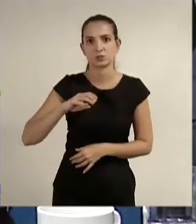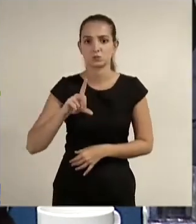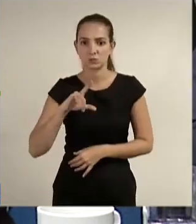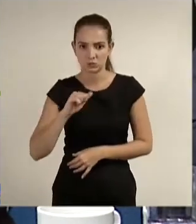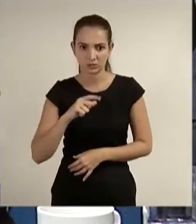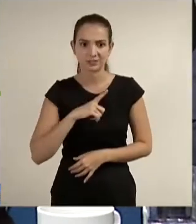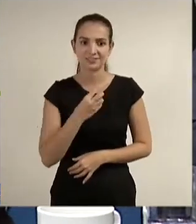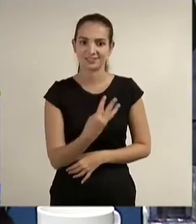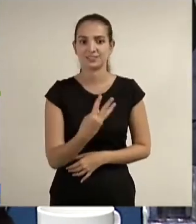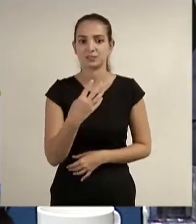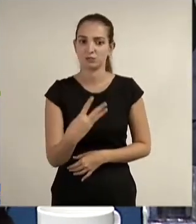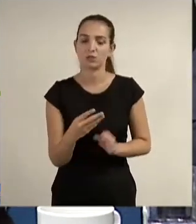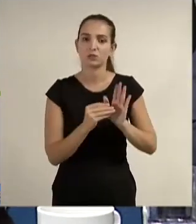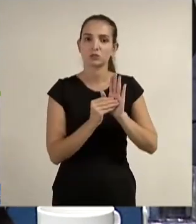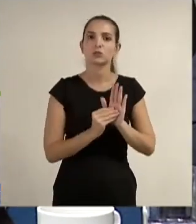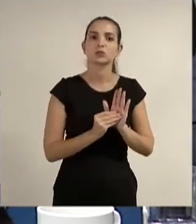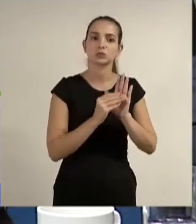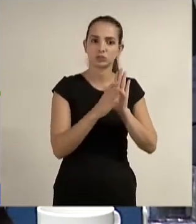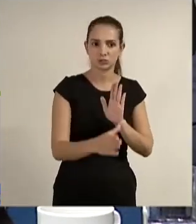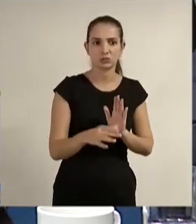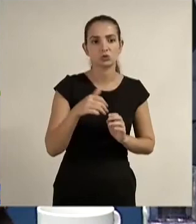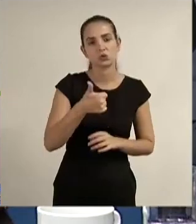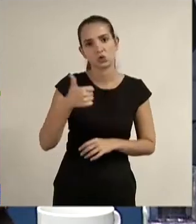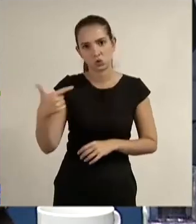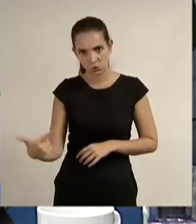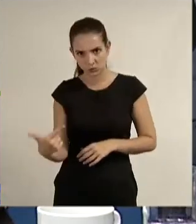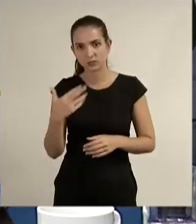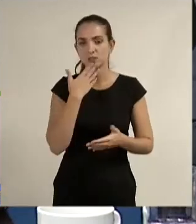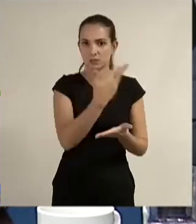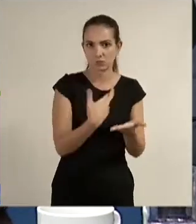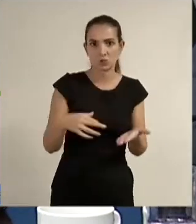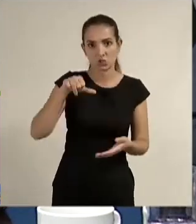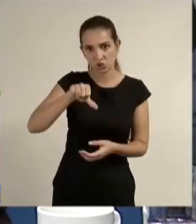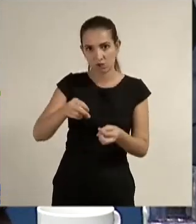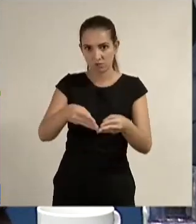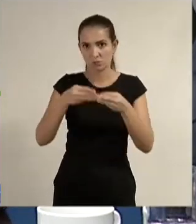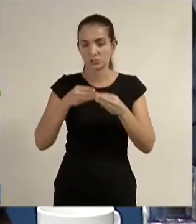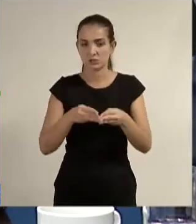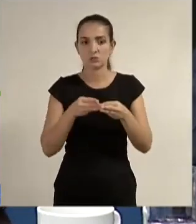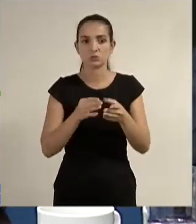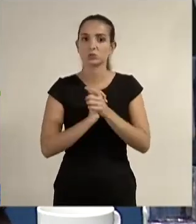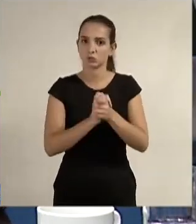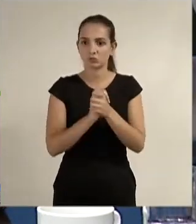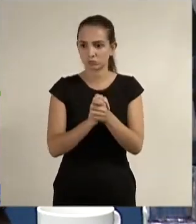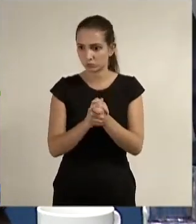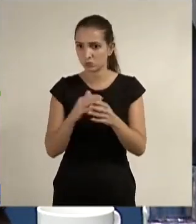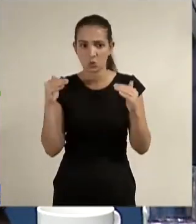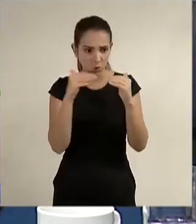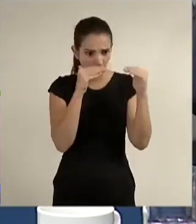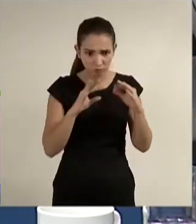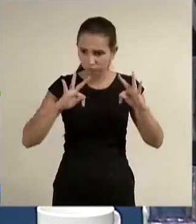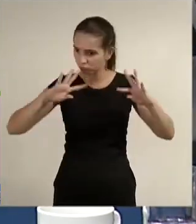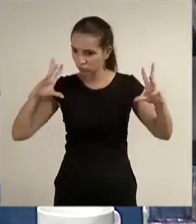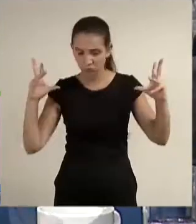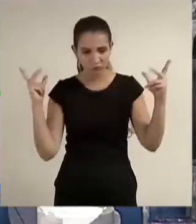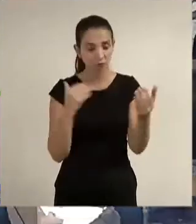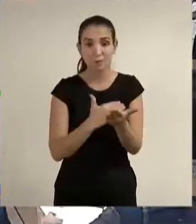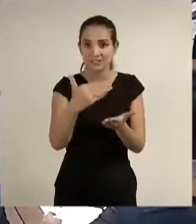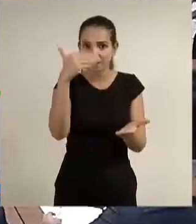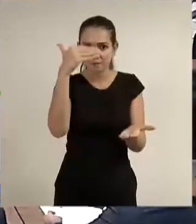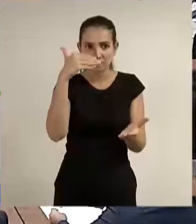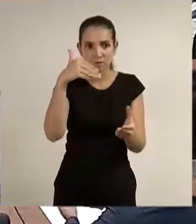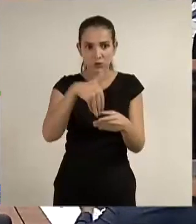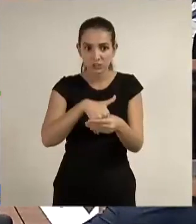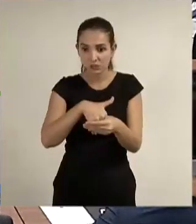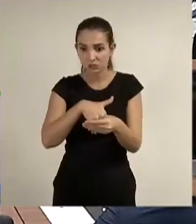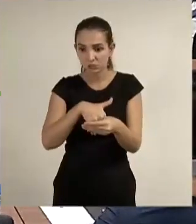indicações, 12 requerimentos, 9 moções de congratulação. Em discussão, encerrada a discussão e votação, deputados que